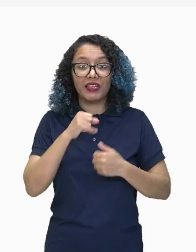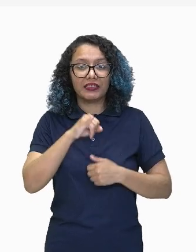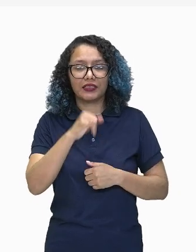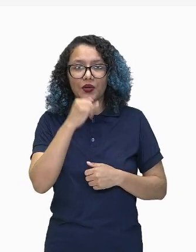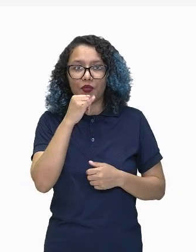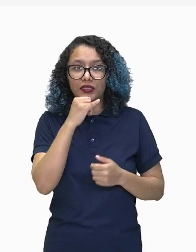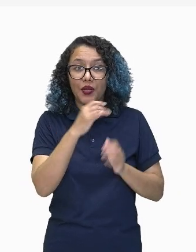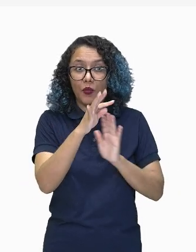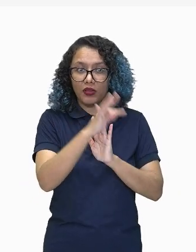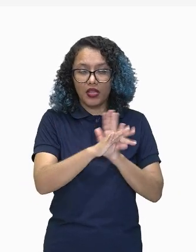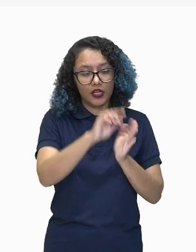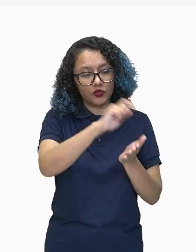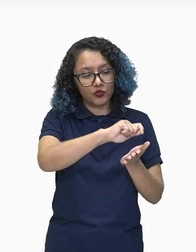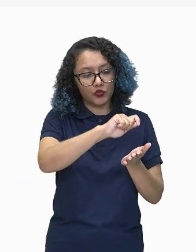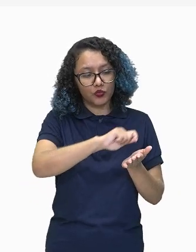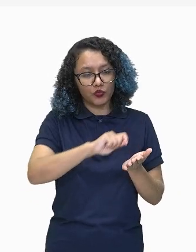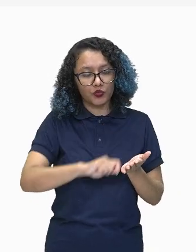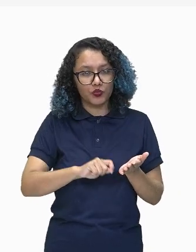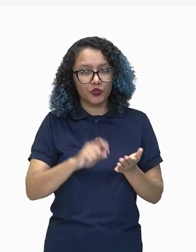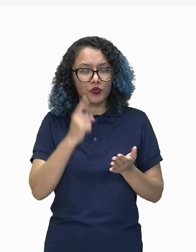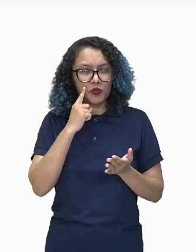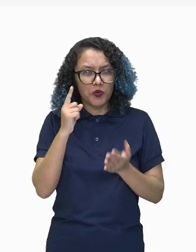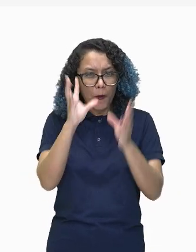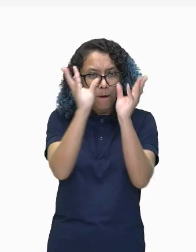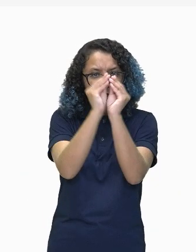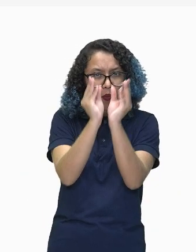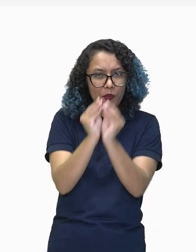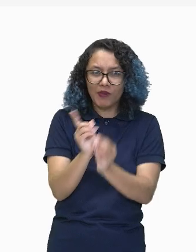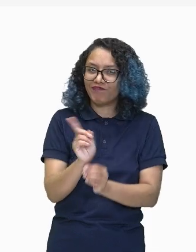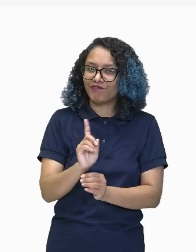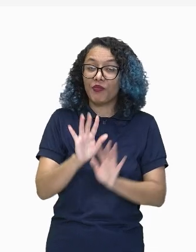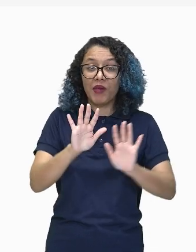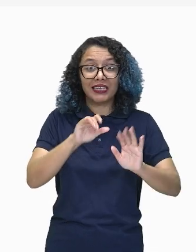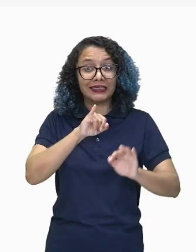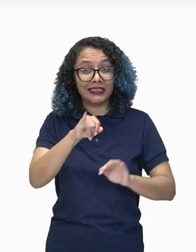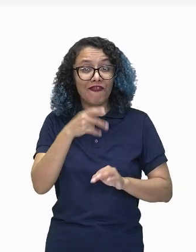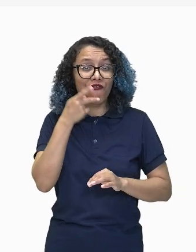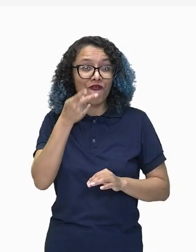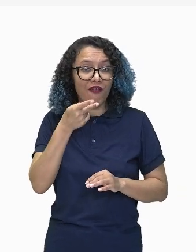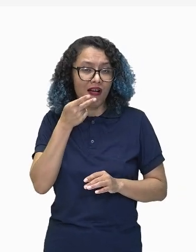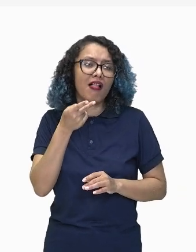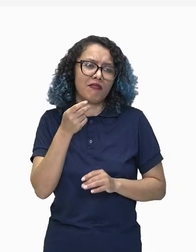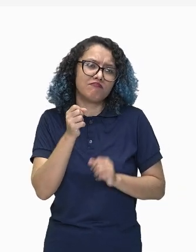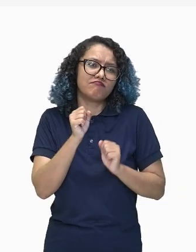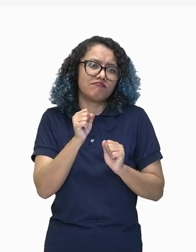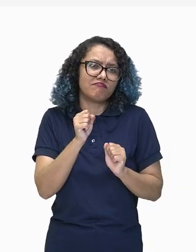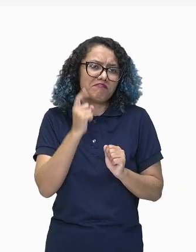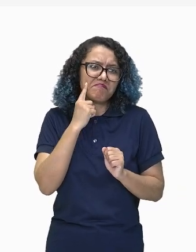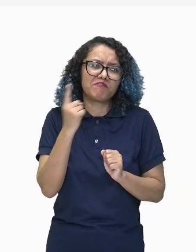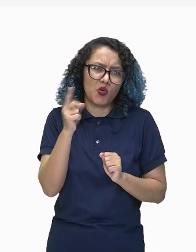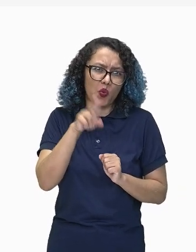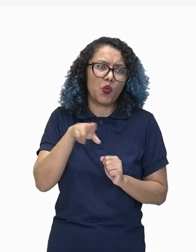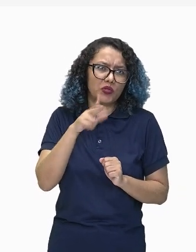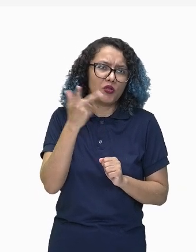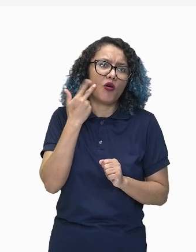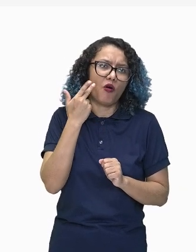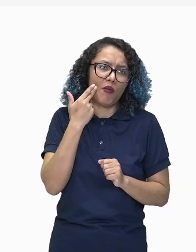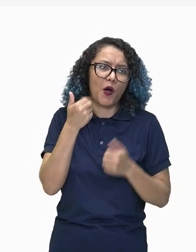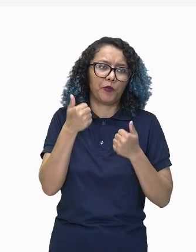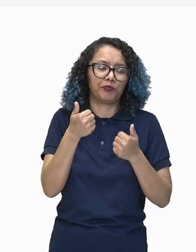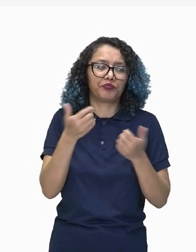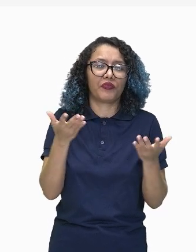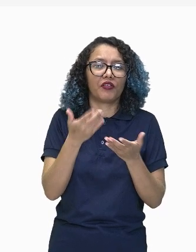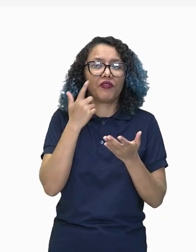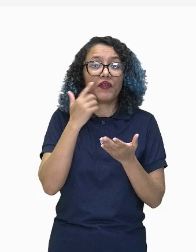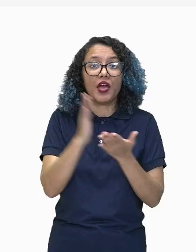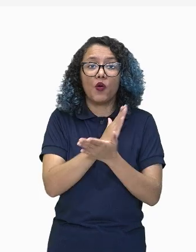um texto, por exemplo, nós não utilizamos as contrações, mas quando falamos aí, elas são bem comuns. Vamos ver algumas